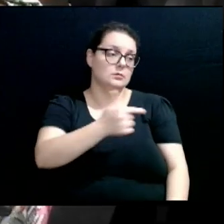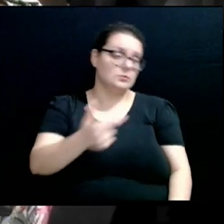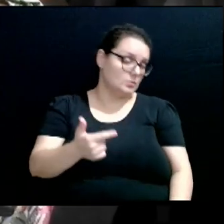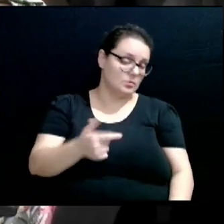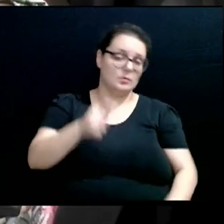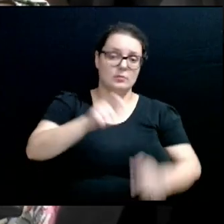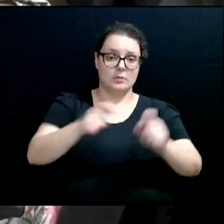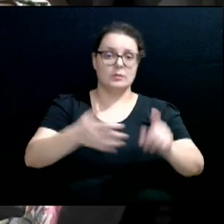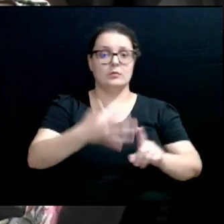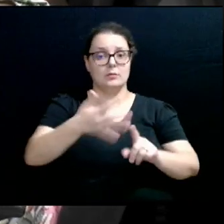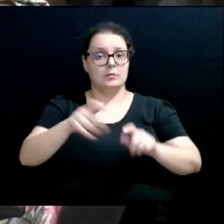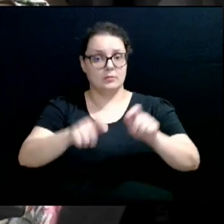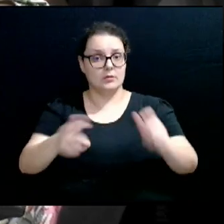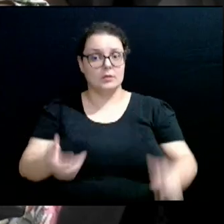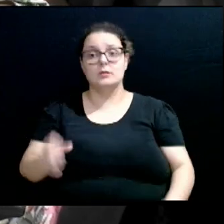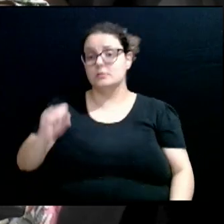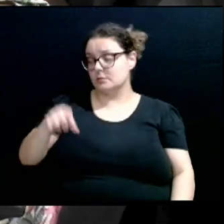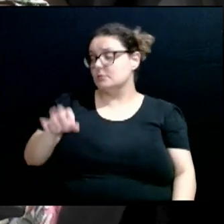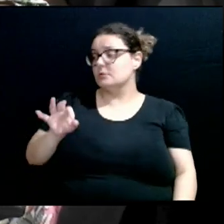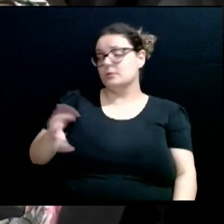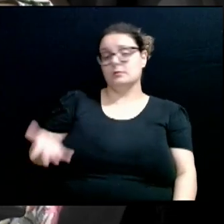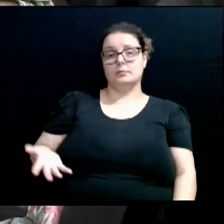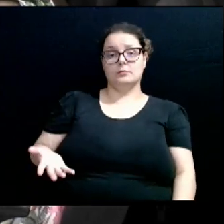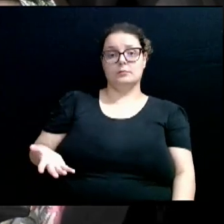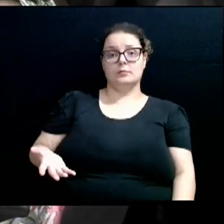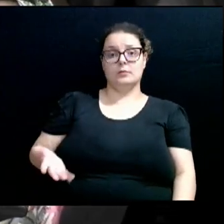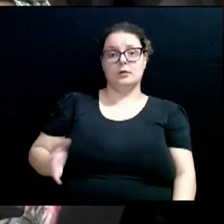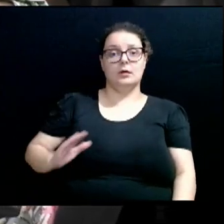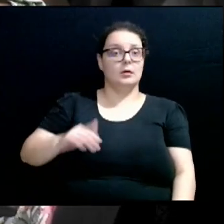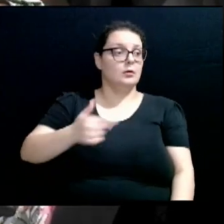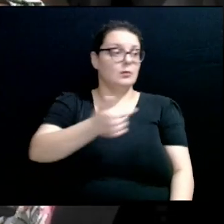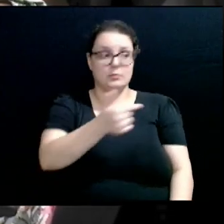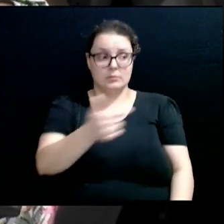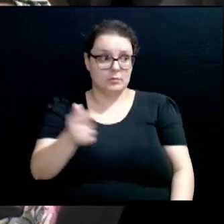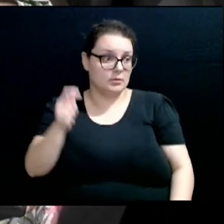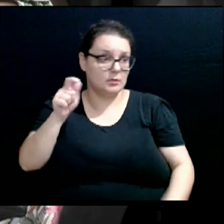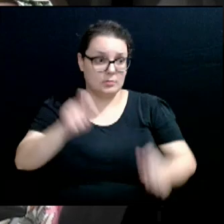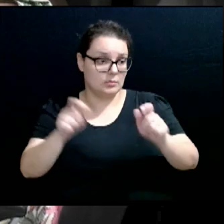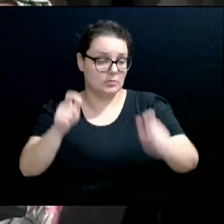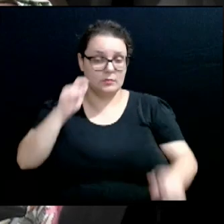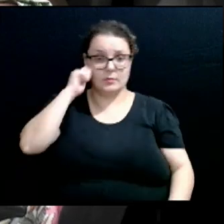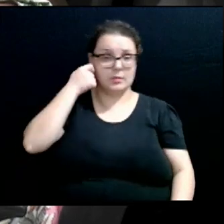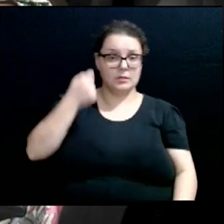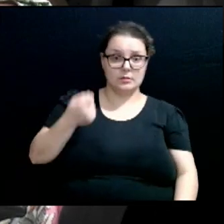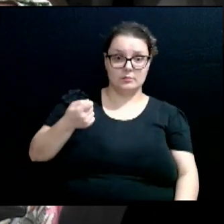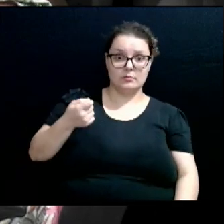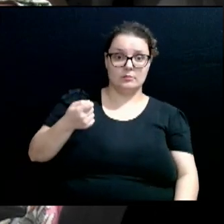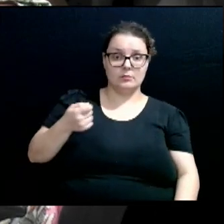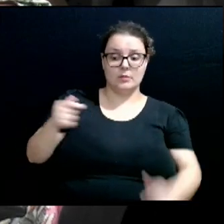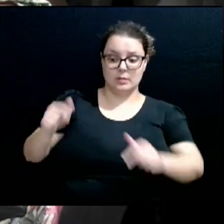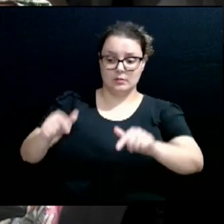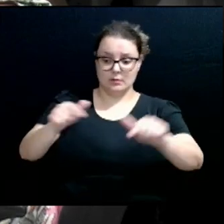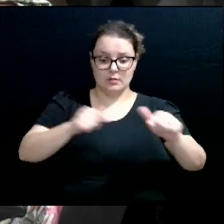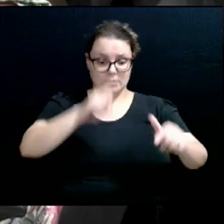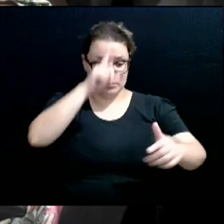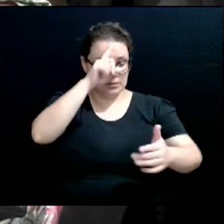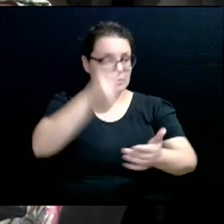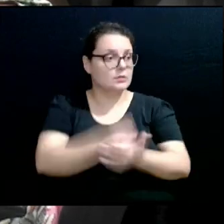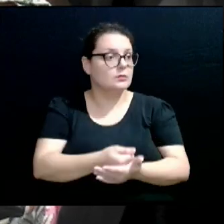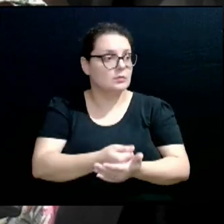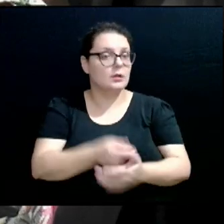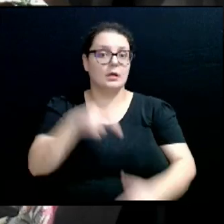pessoas. Então, quando não há pessoas negras, né, nesses espaços de decisão, as políticas públicas são